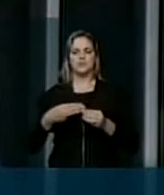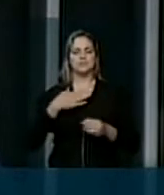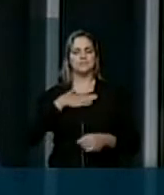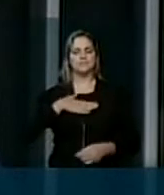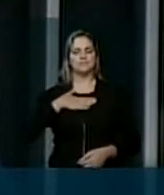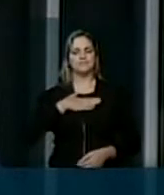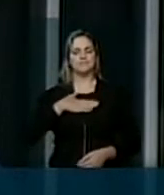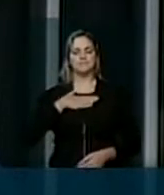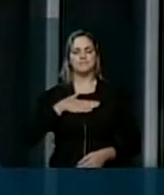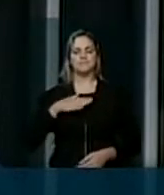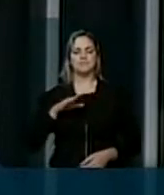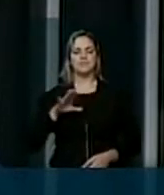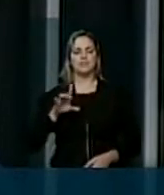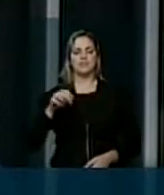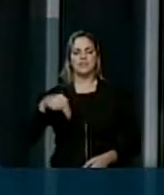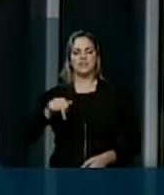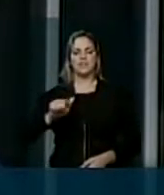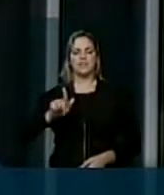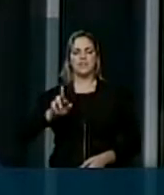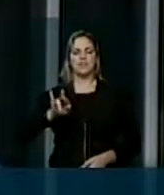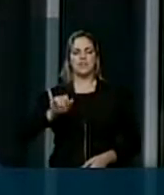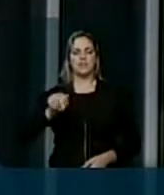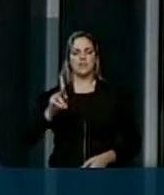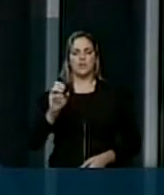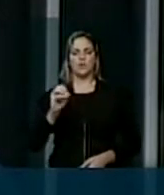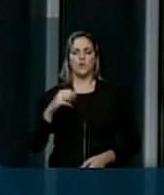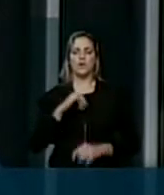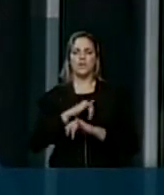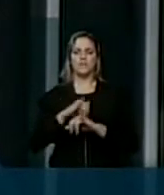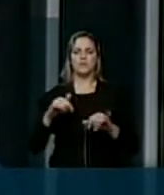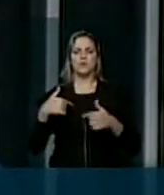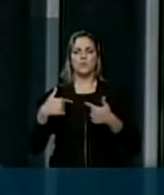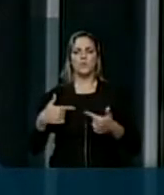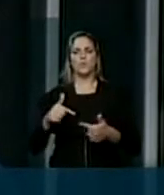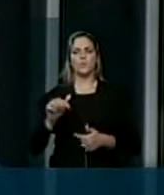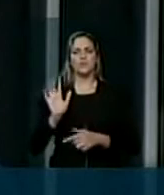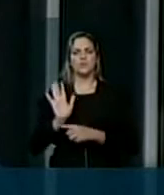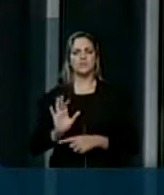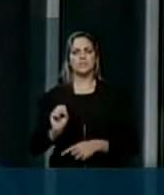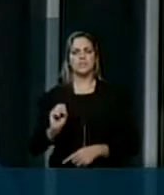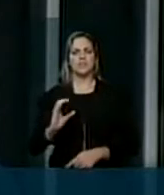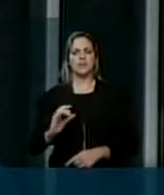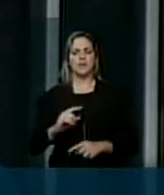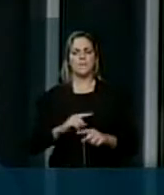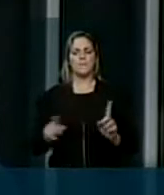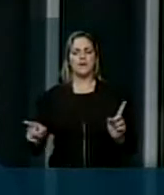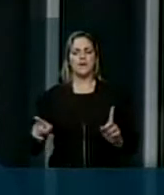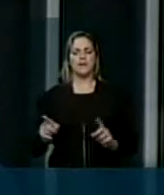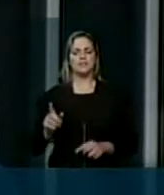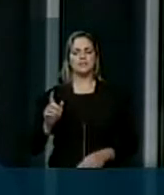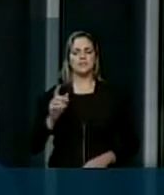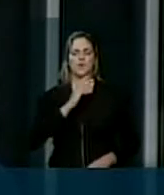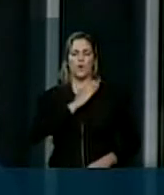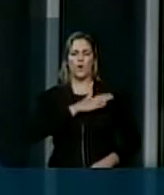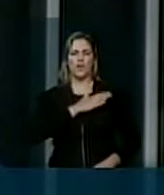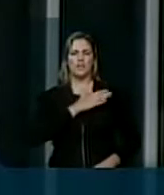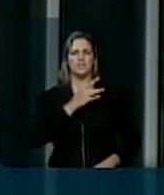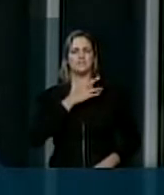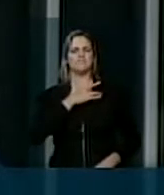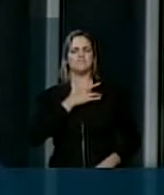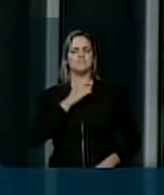que nós temos que enfrentar, que o governo tem que enfrentar, aliás, que os governos têm que enfrentar. Senão, cada vez mais, nós